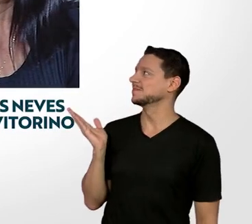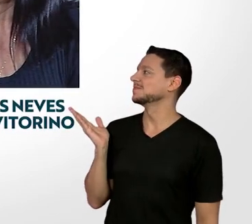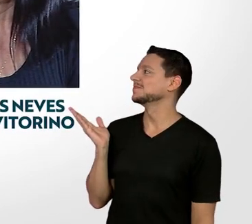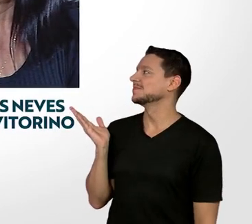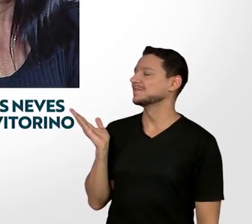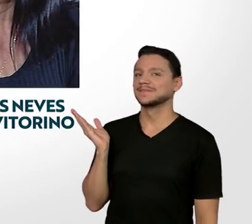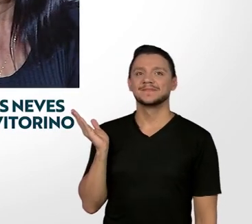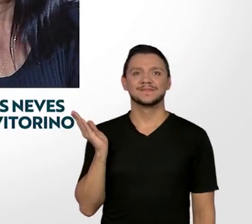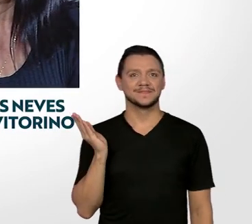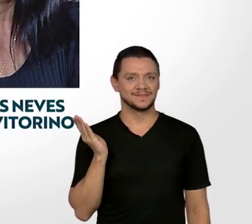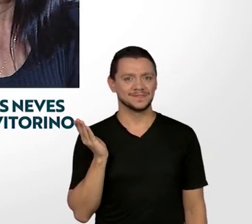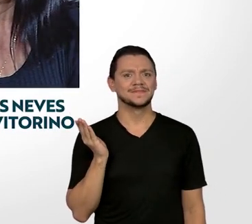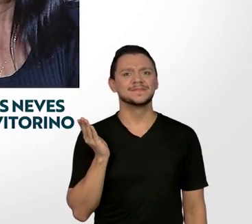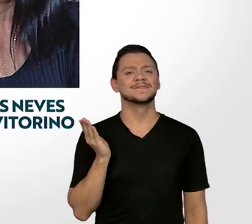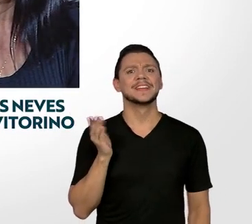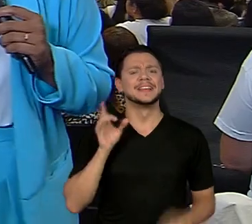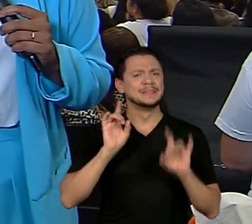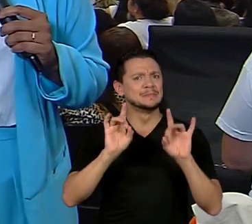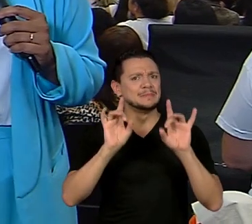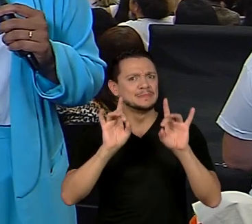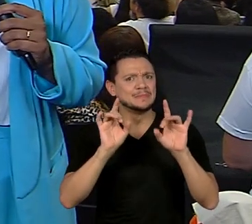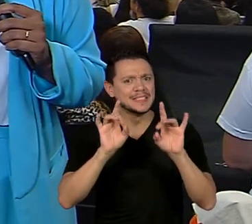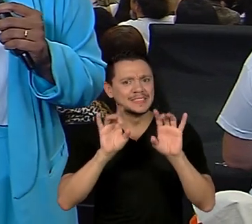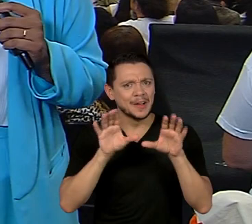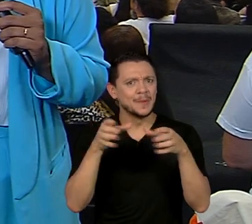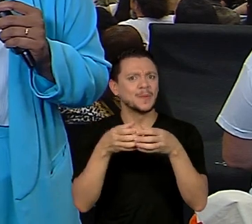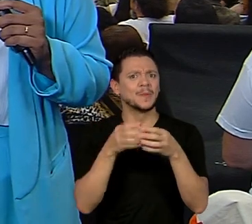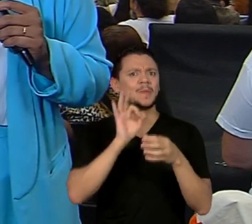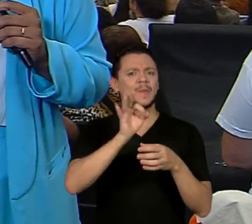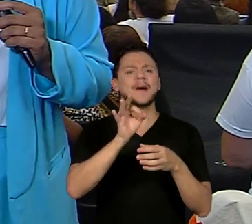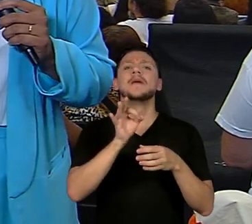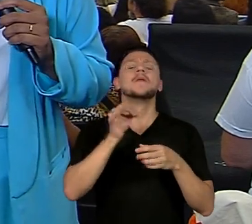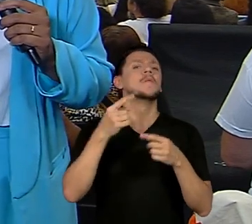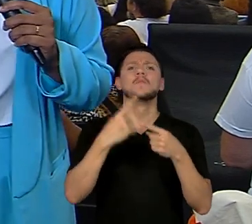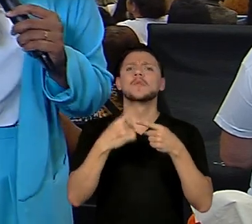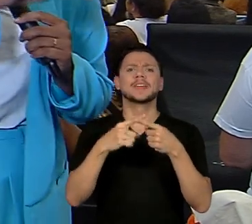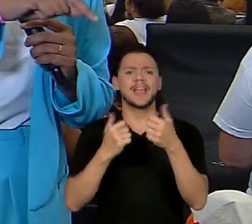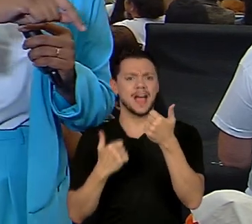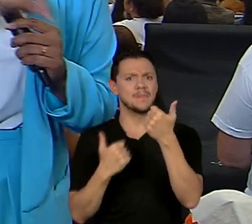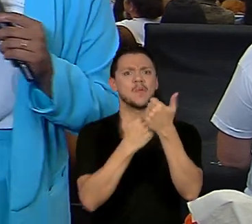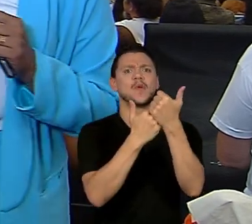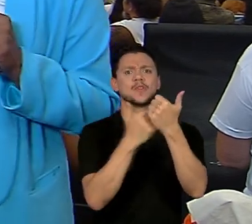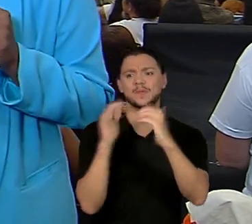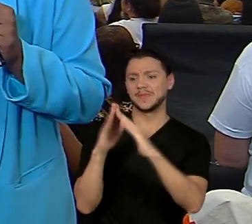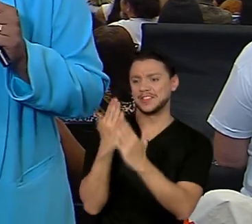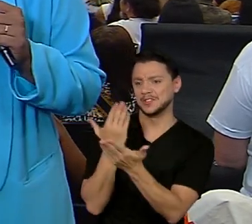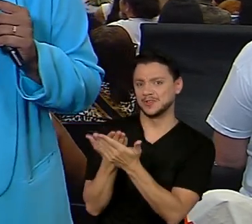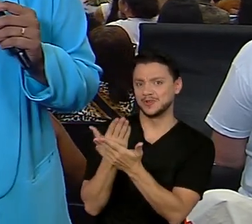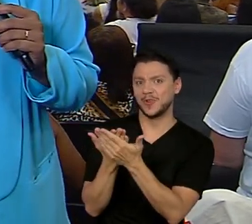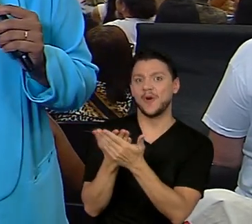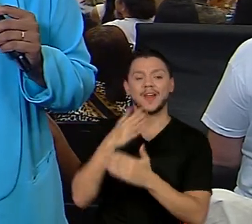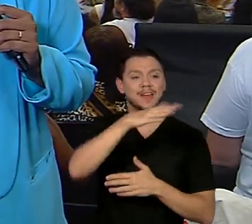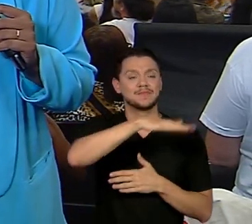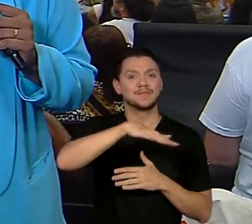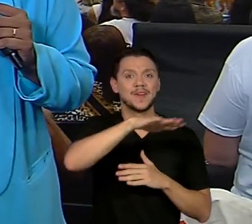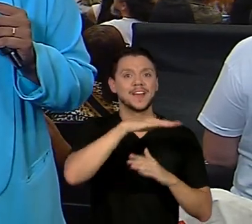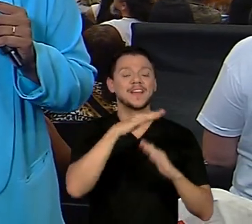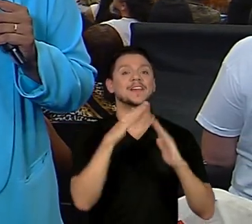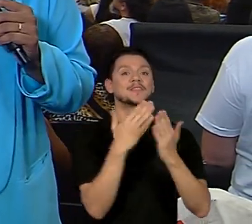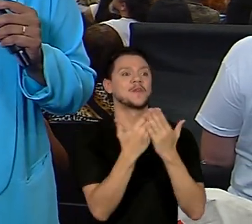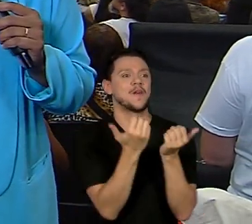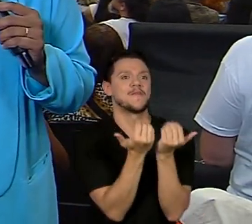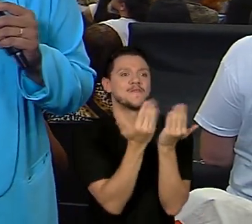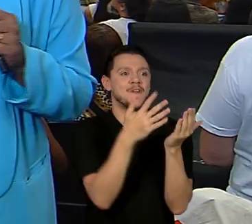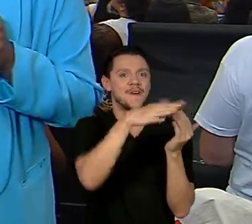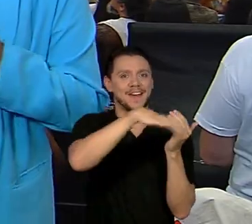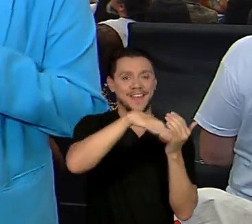E uma categoria importante, né, Débora? Porque o apoio é essa figura que faz a ponte entre escola e comunidade, incentivando projetos